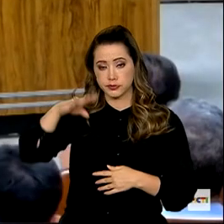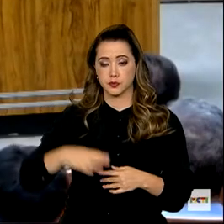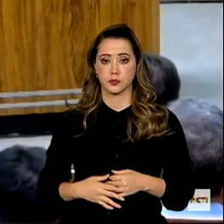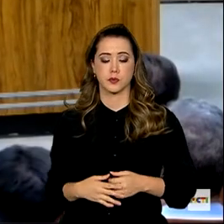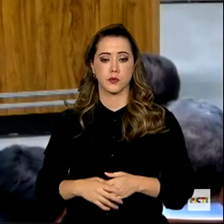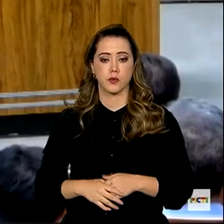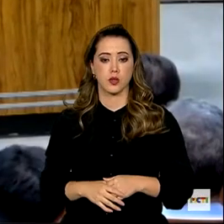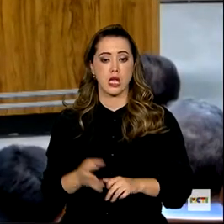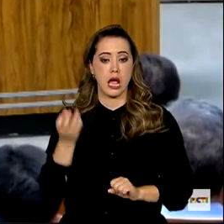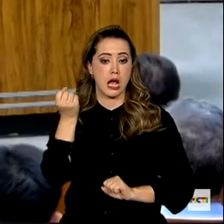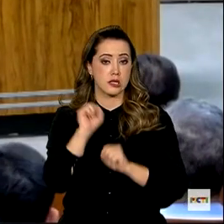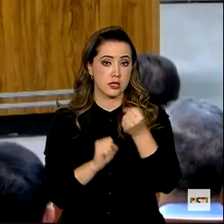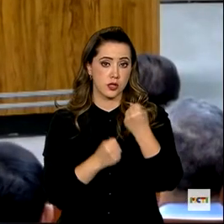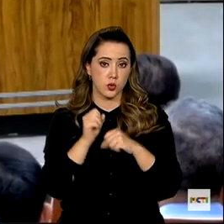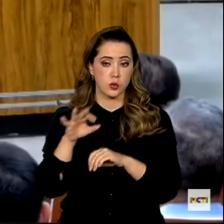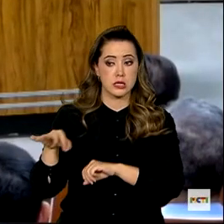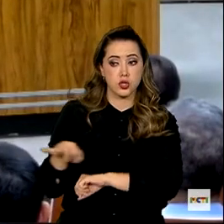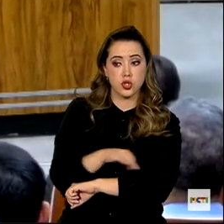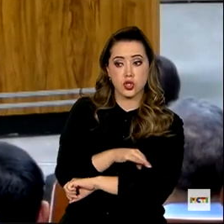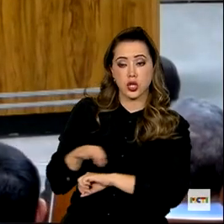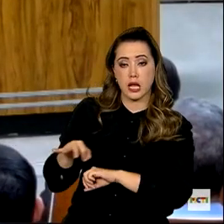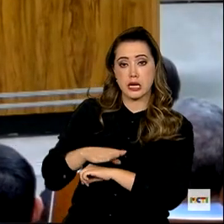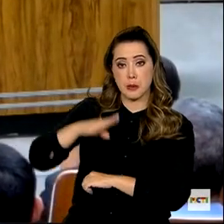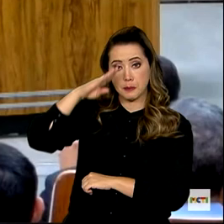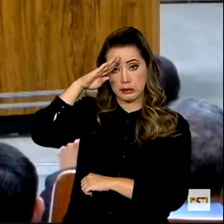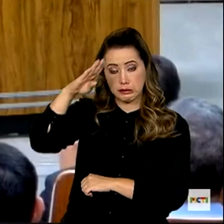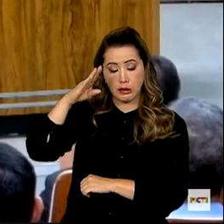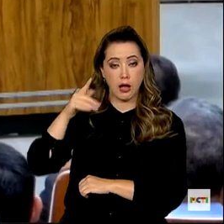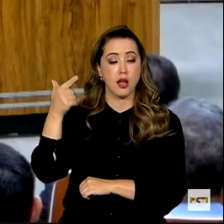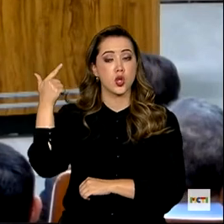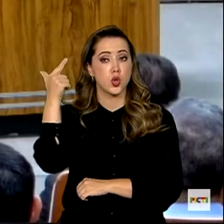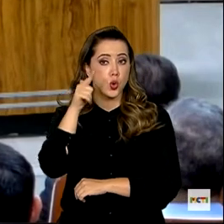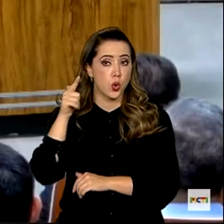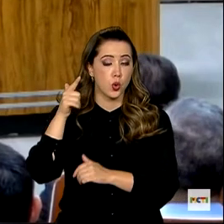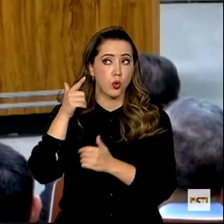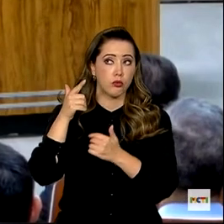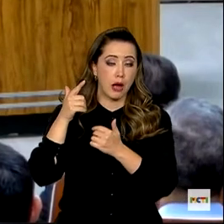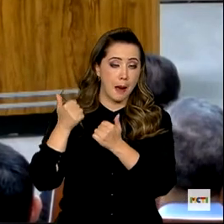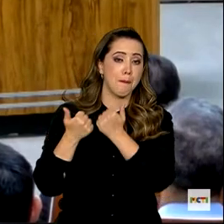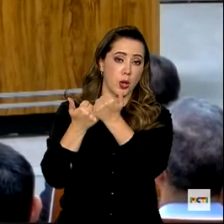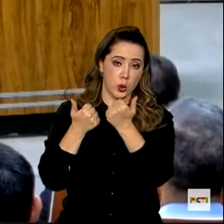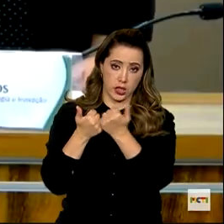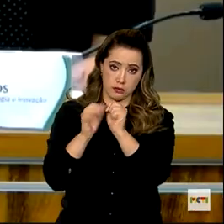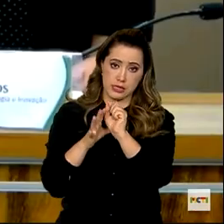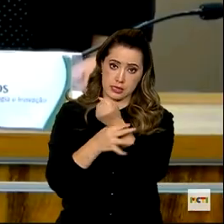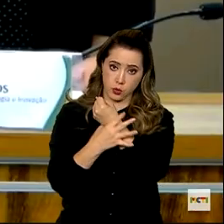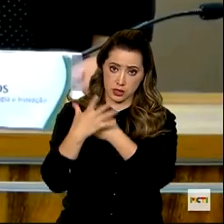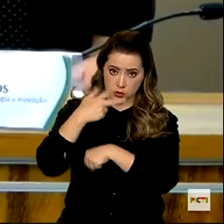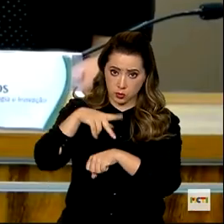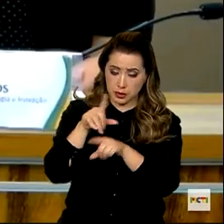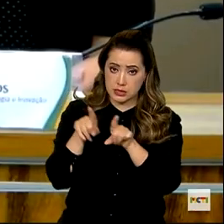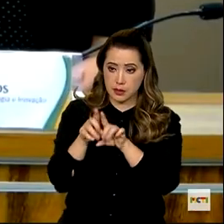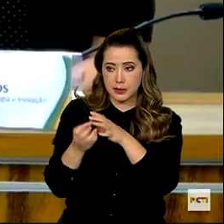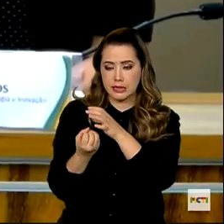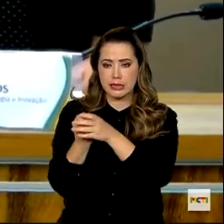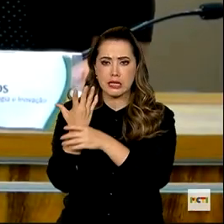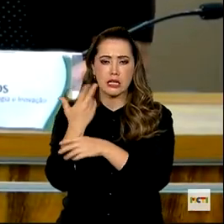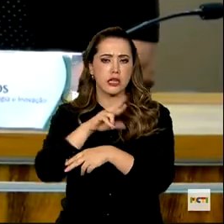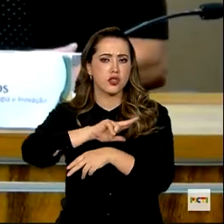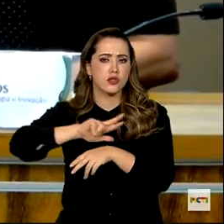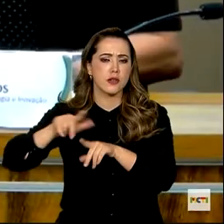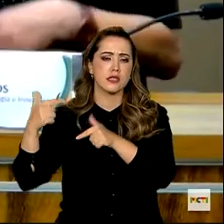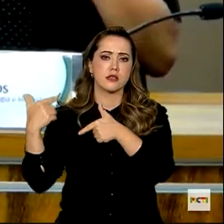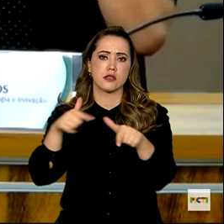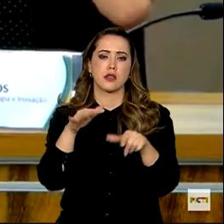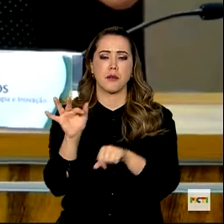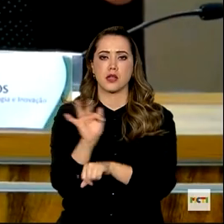destacou que as indústrias de engenharia militar, além de contribuírem para a segurança nacional, também geram muitos